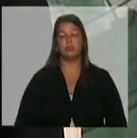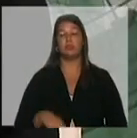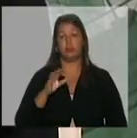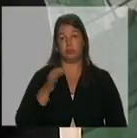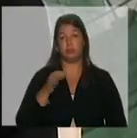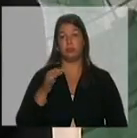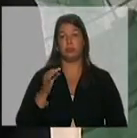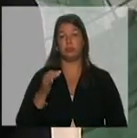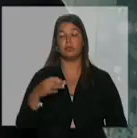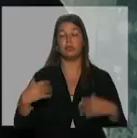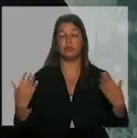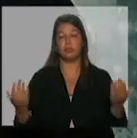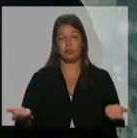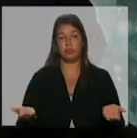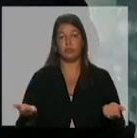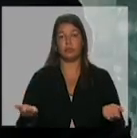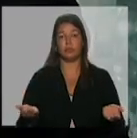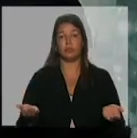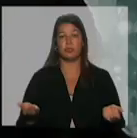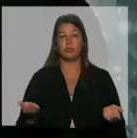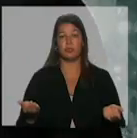é o cenário atual? Então,